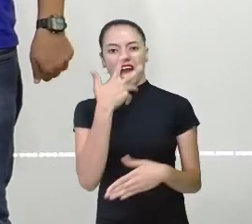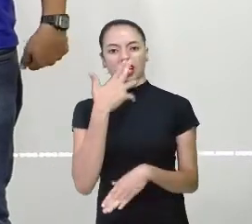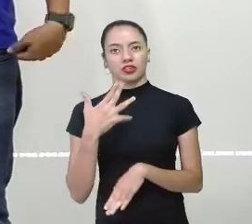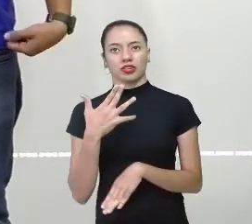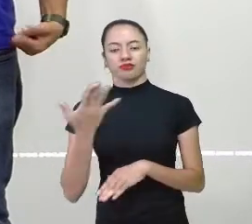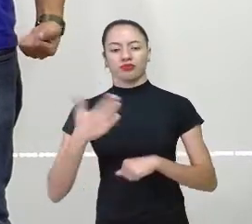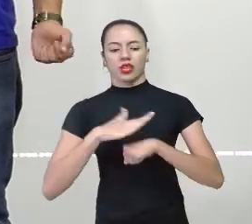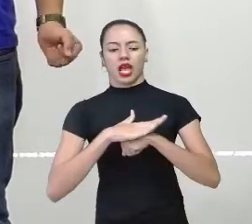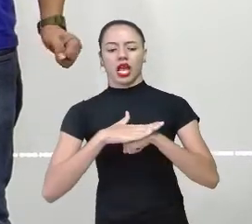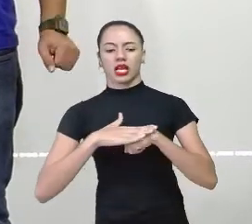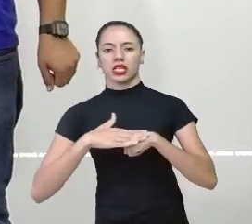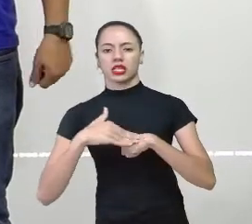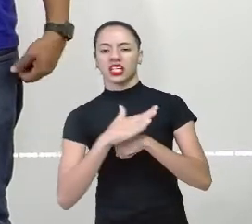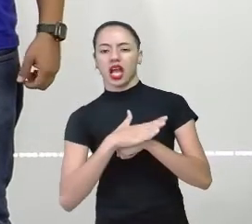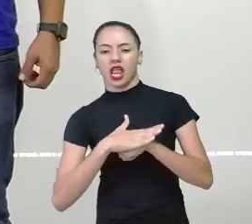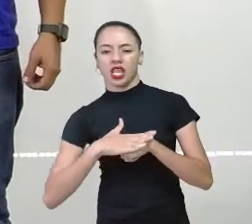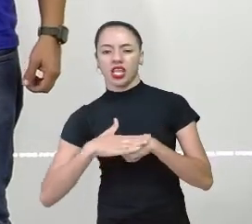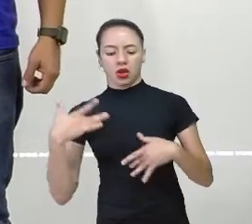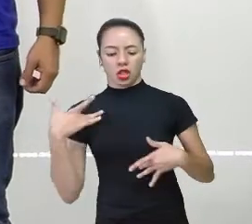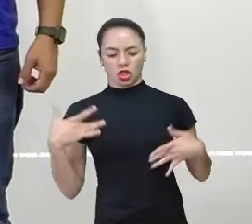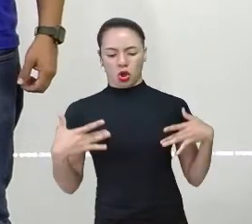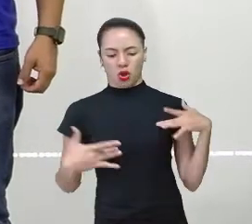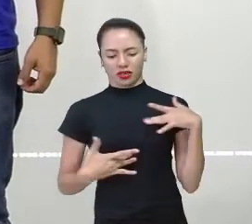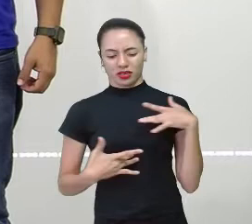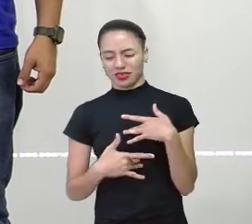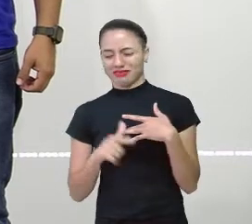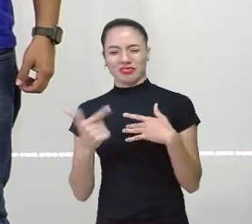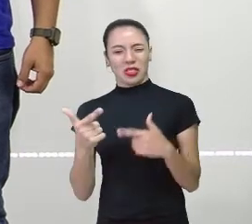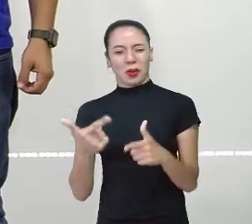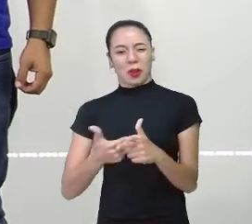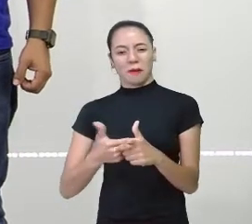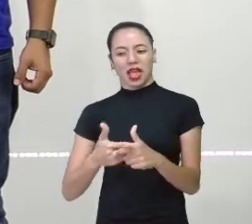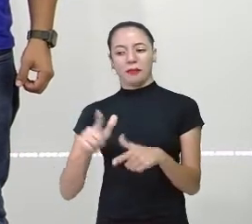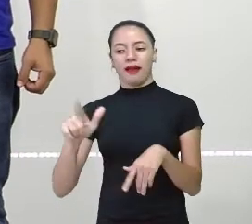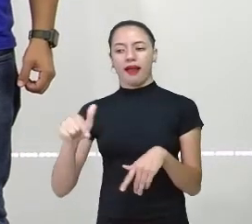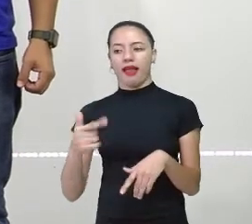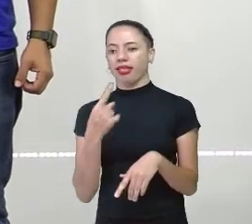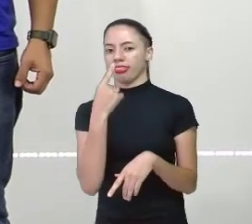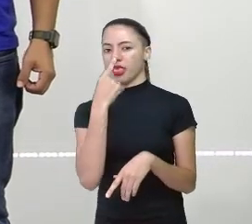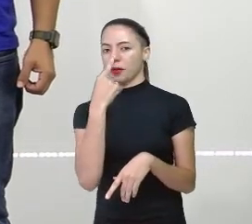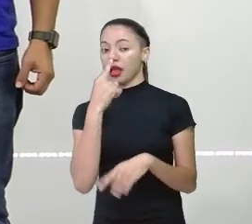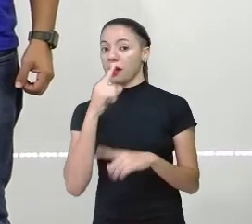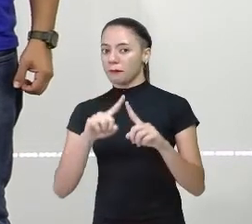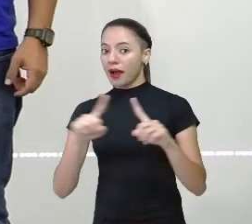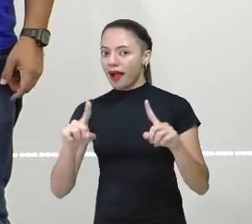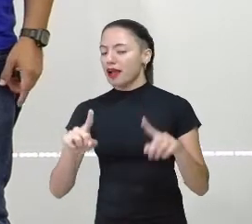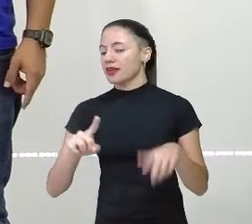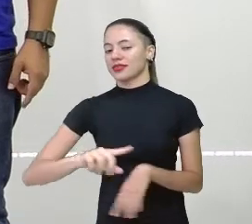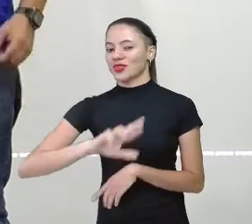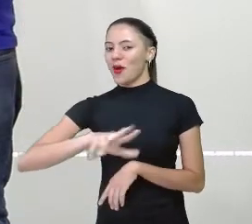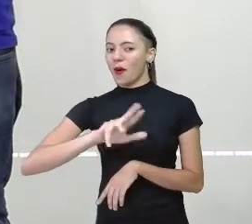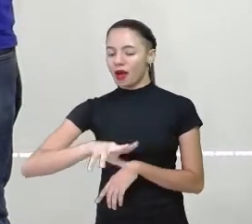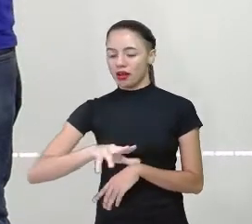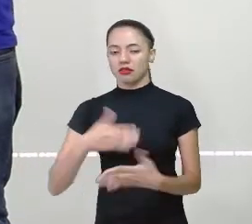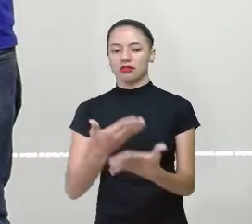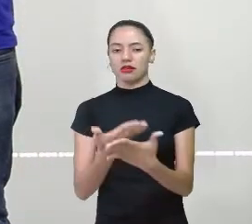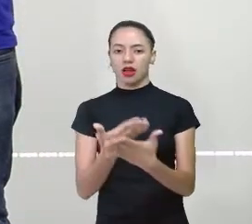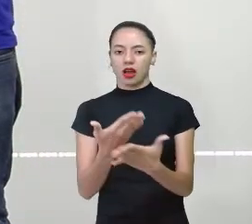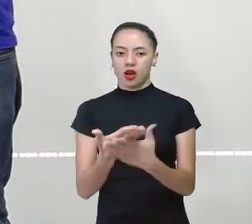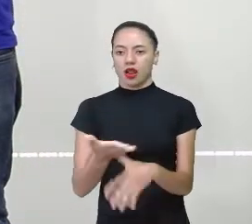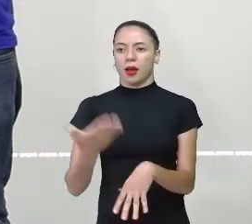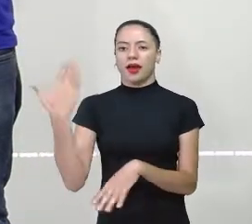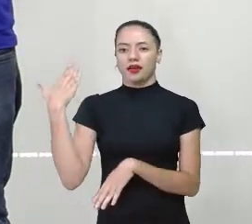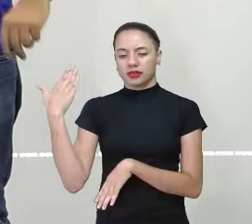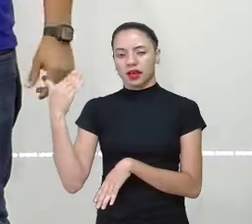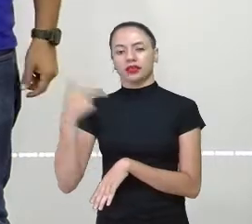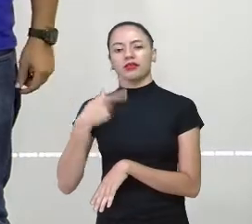carícia, que um certo toque, não é nada demais, é intimidade. E isso não é verdade. Então, na aula passada, a gente viu a respeito